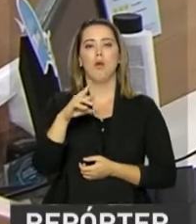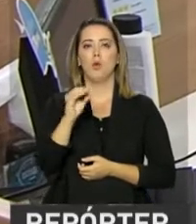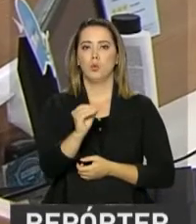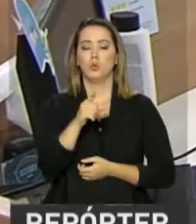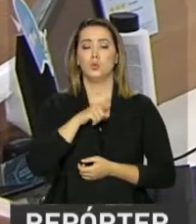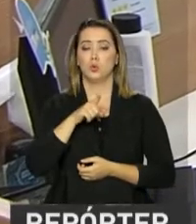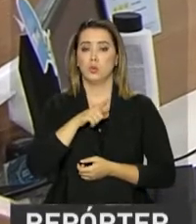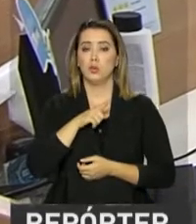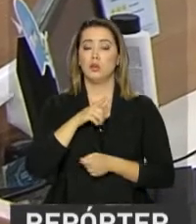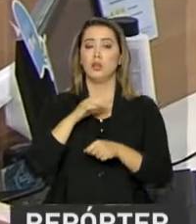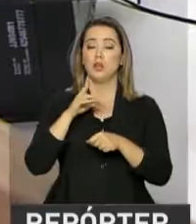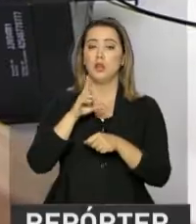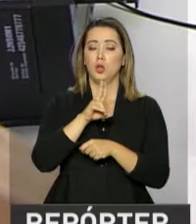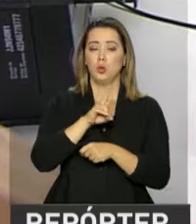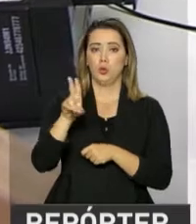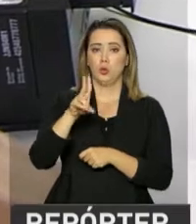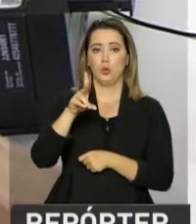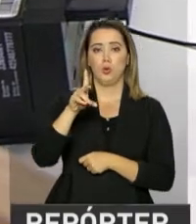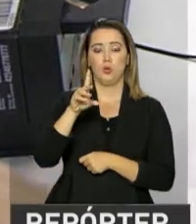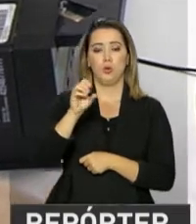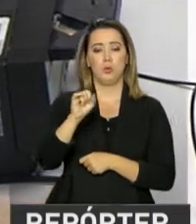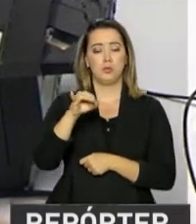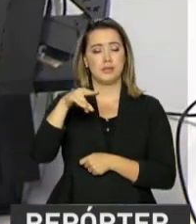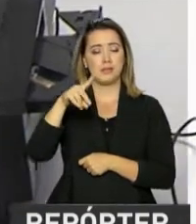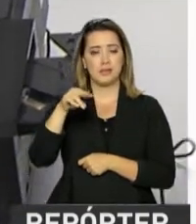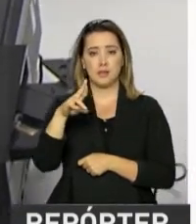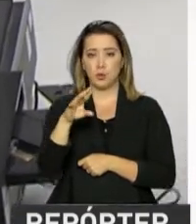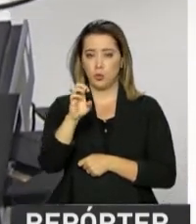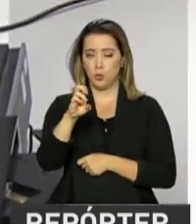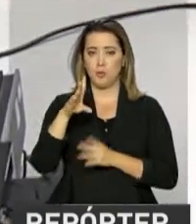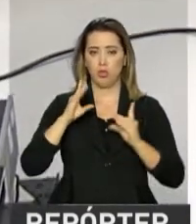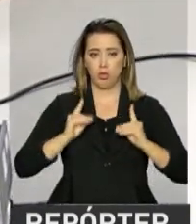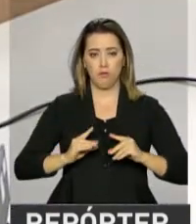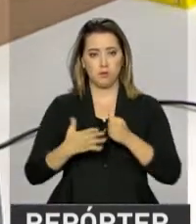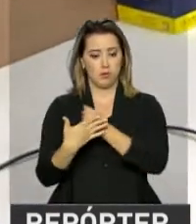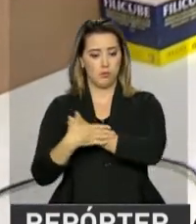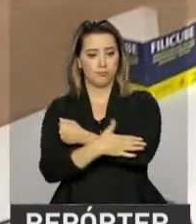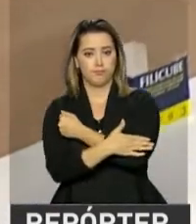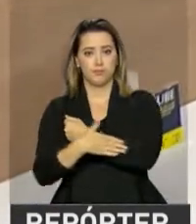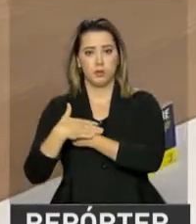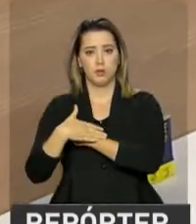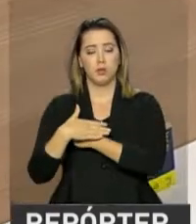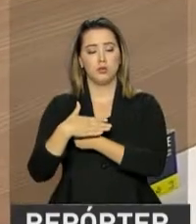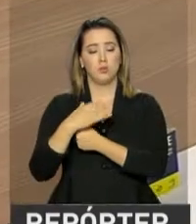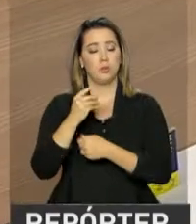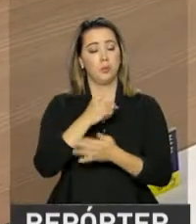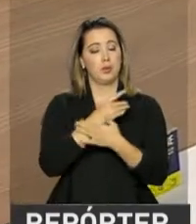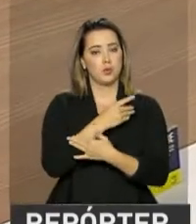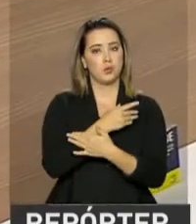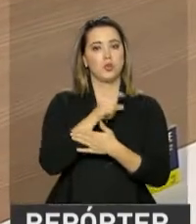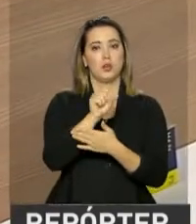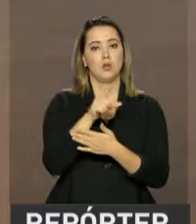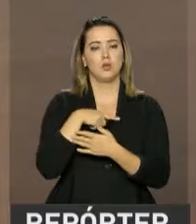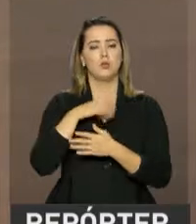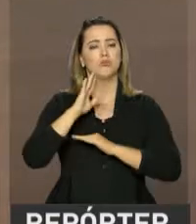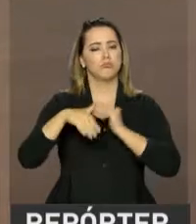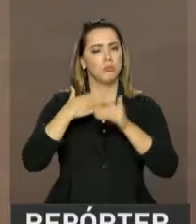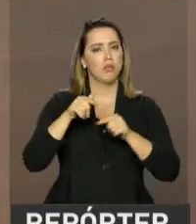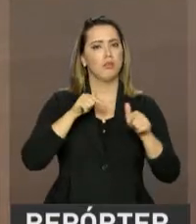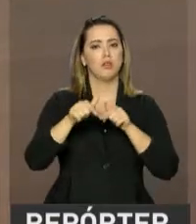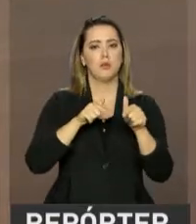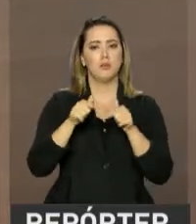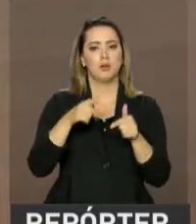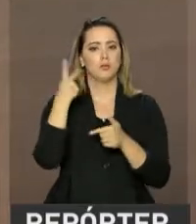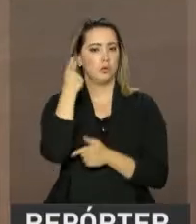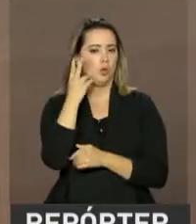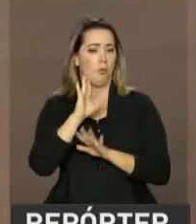pollán que levou à má formação do braço direito ao longo da vida aprendeu a se virar com tarefas do dia a dia hoje ele